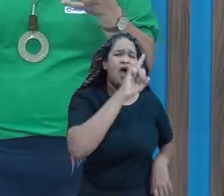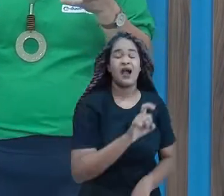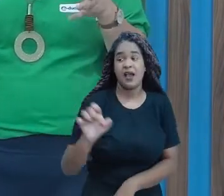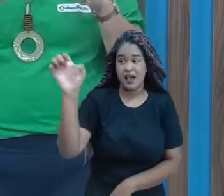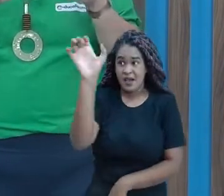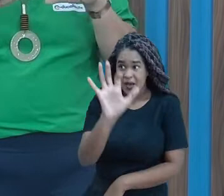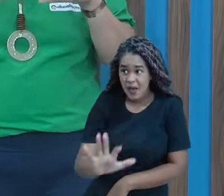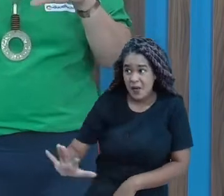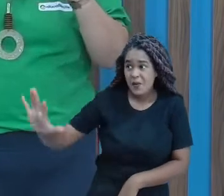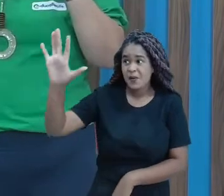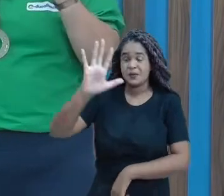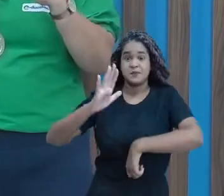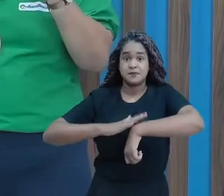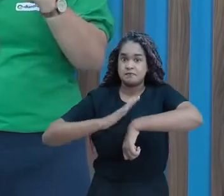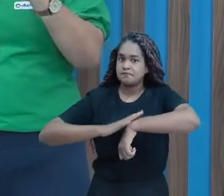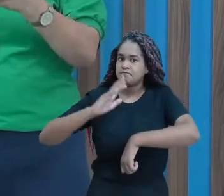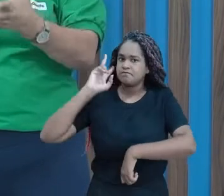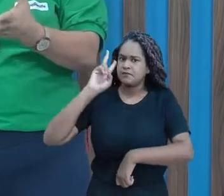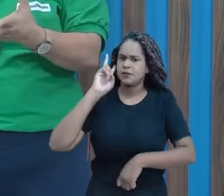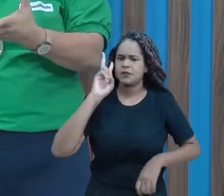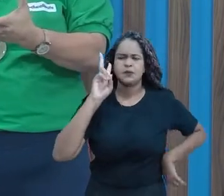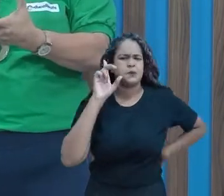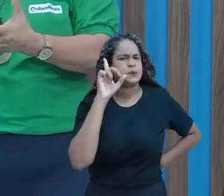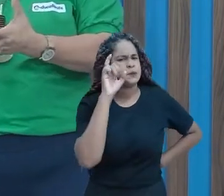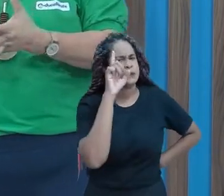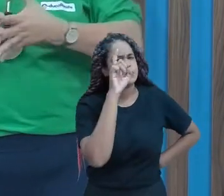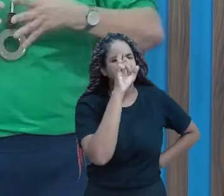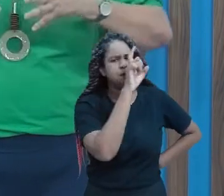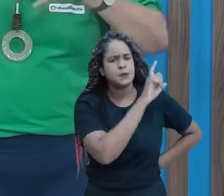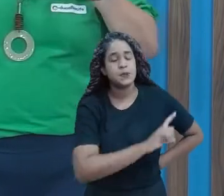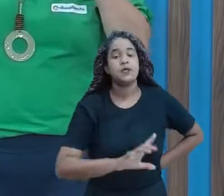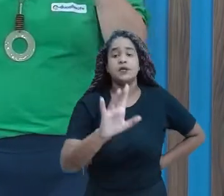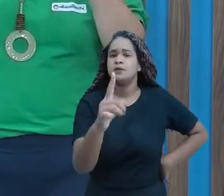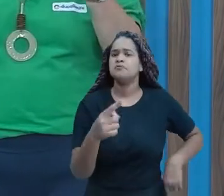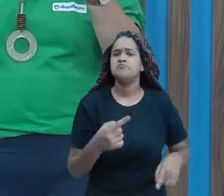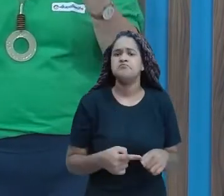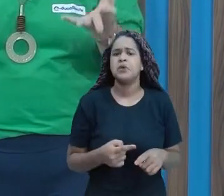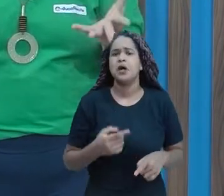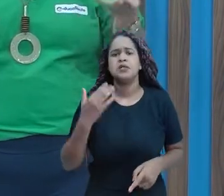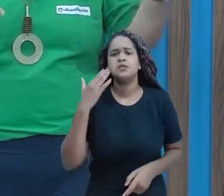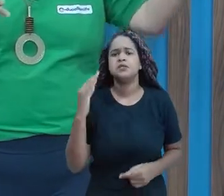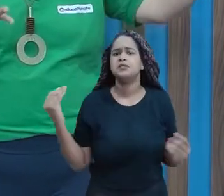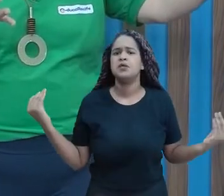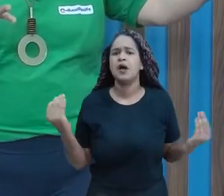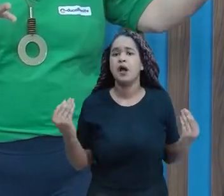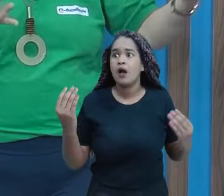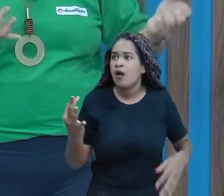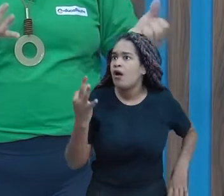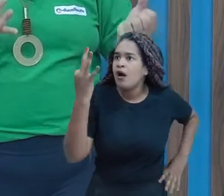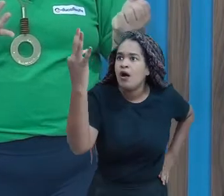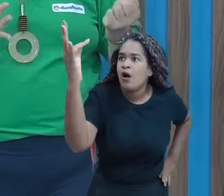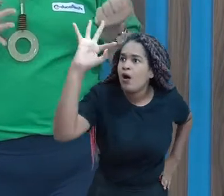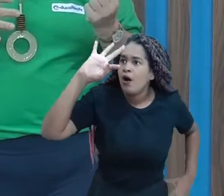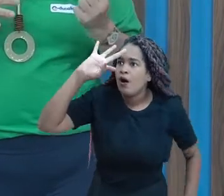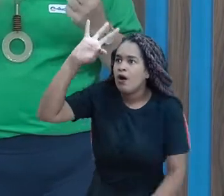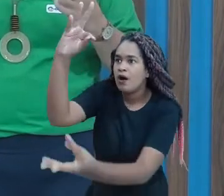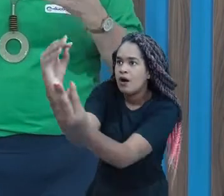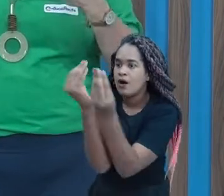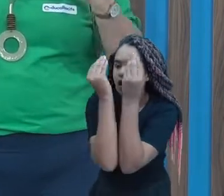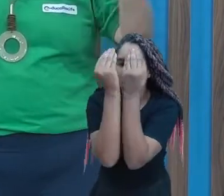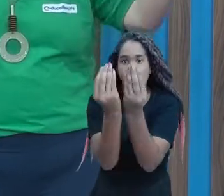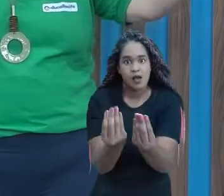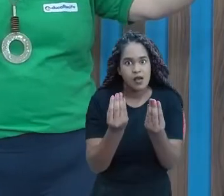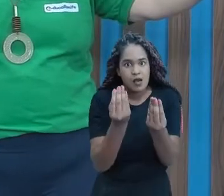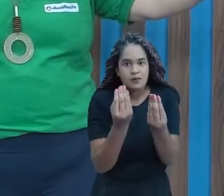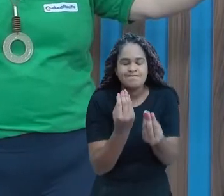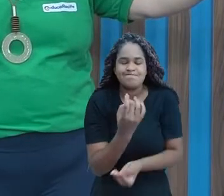Europa, naquele momento histórico era muito difícil, porque não se sabia como o futuro ia ser. Né? Havia